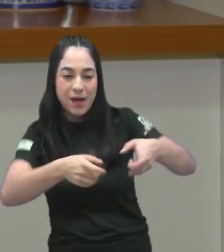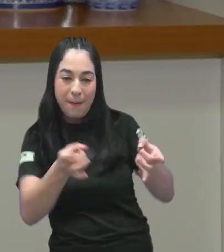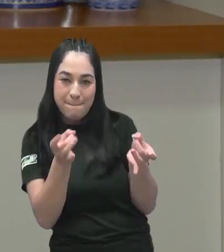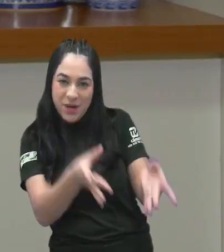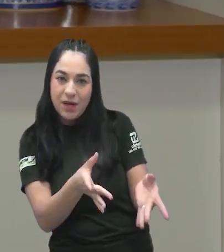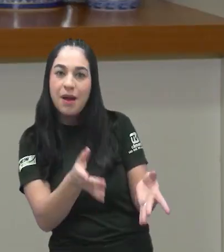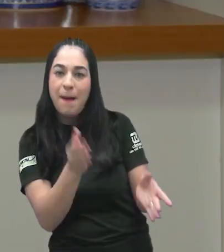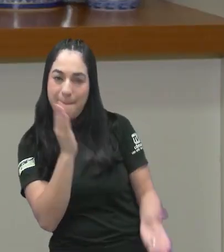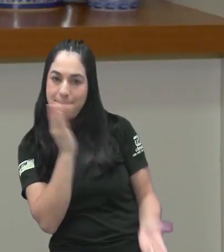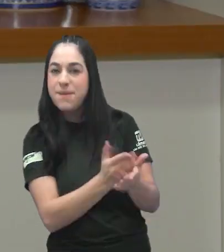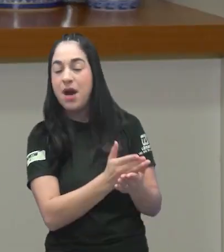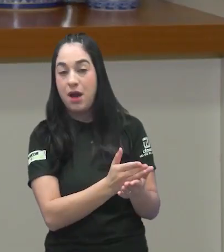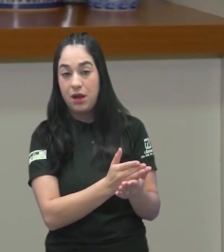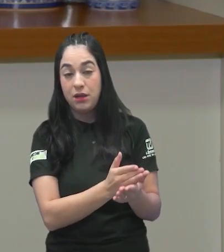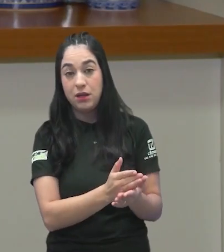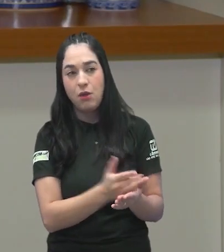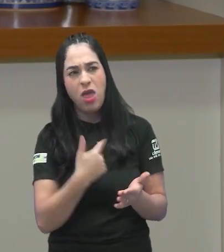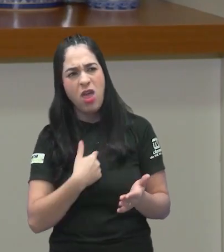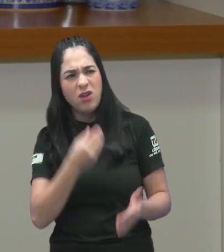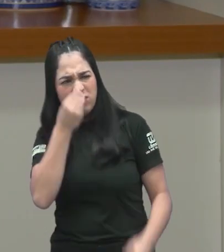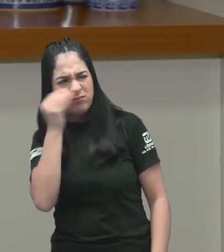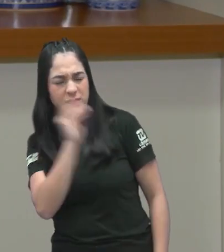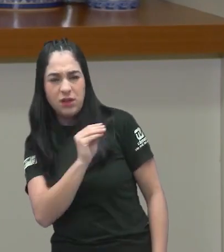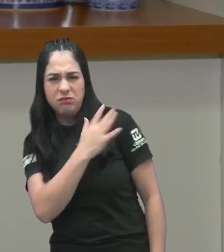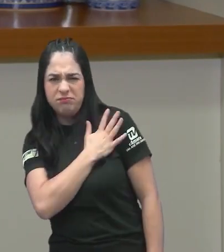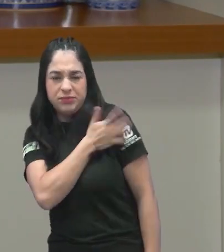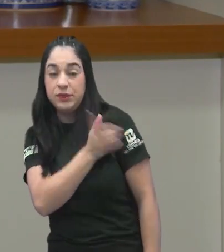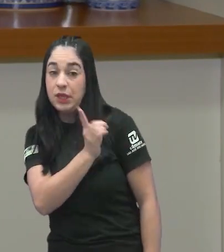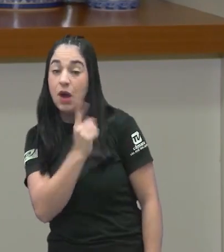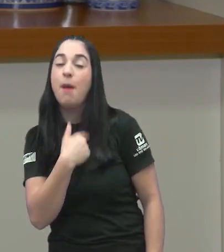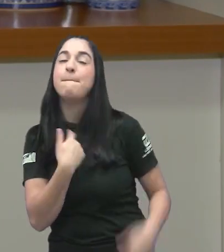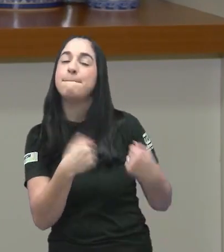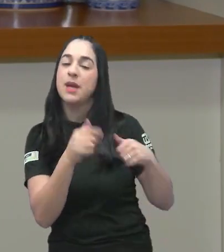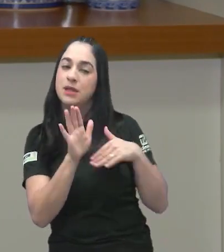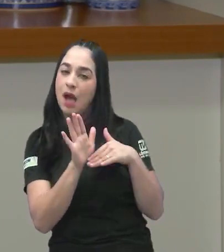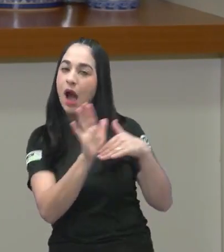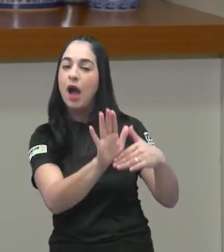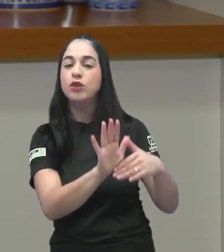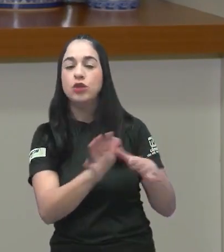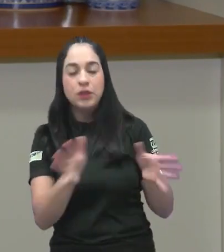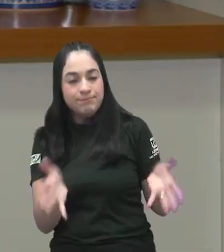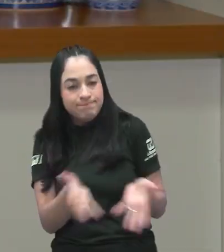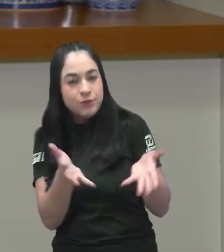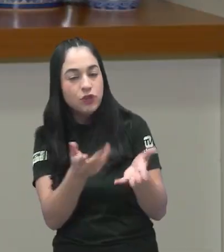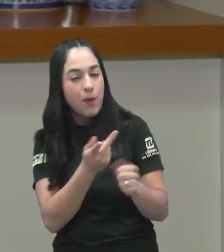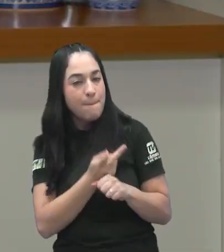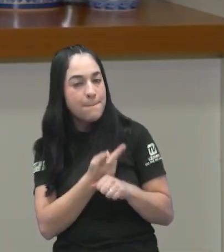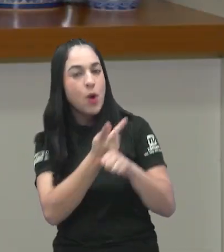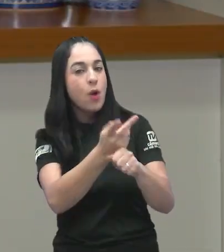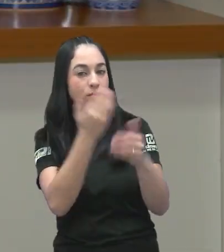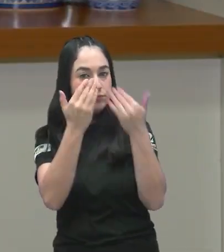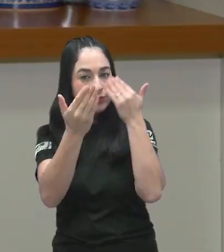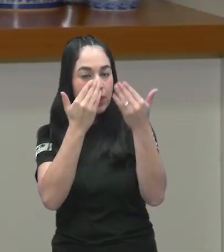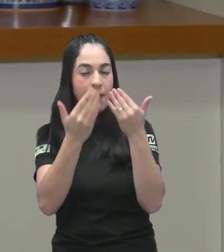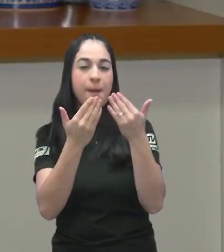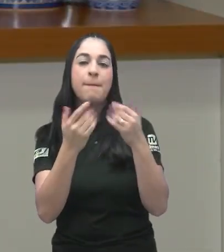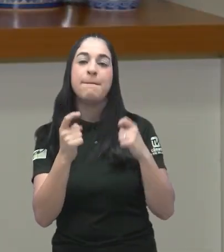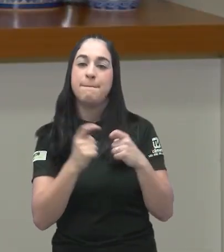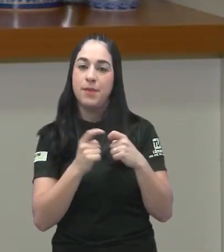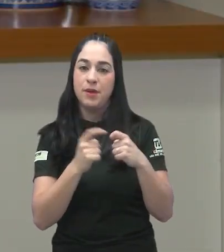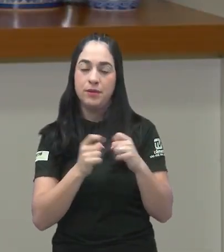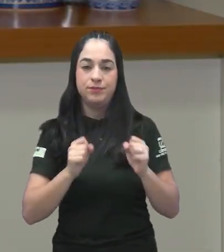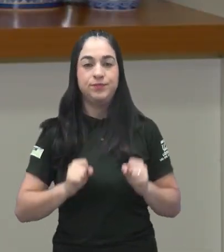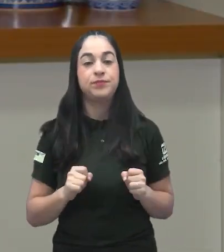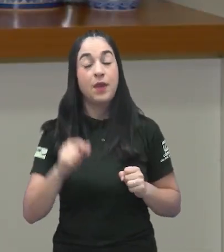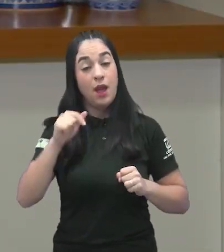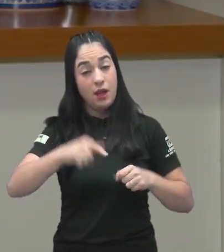acolher, não julgar e fazer com que ela procure ajuda, né? Fazer com que, porque pode ser uma ajuda com psicoterapia e muitas vezes